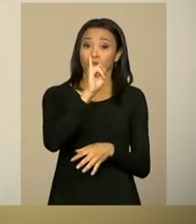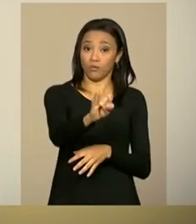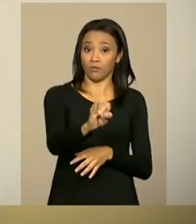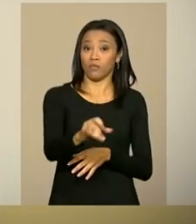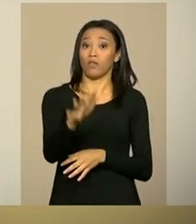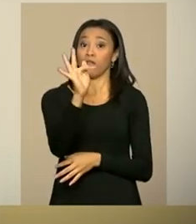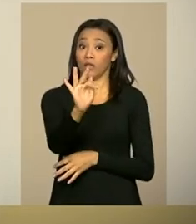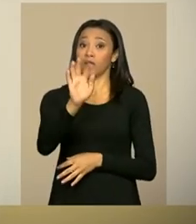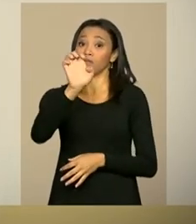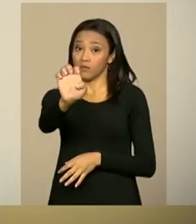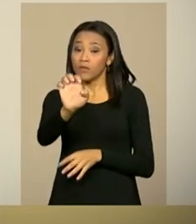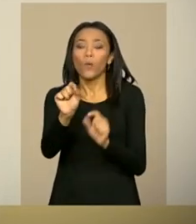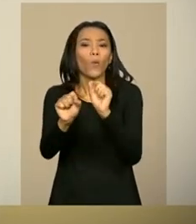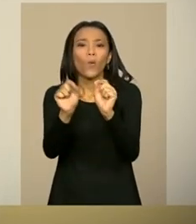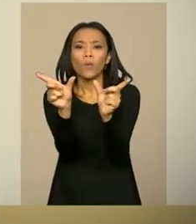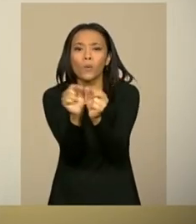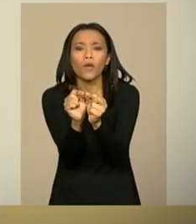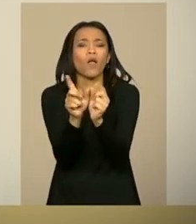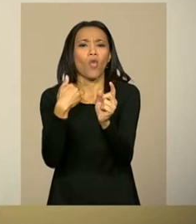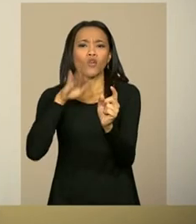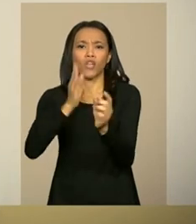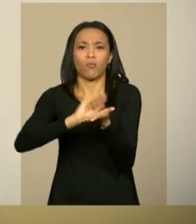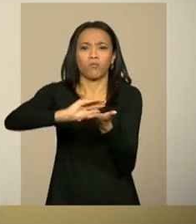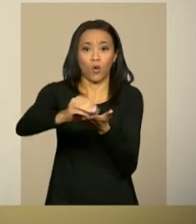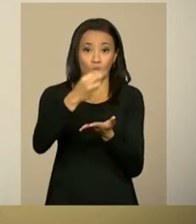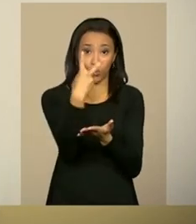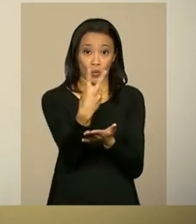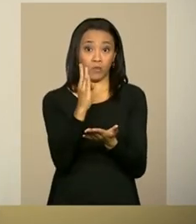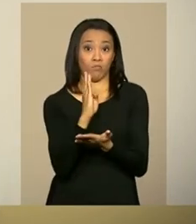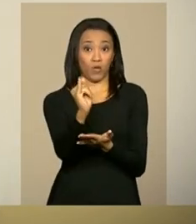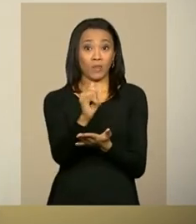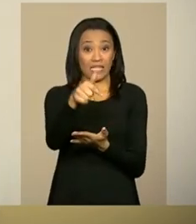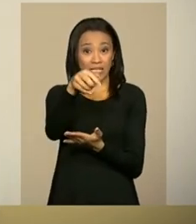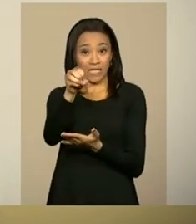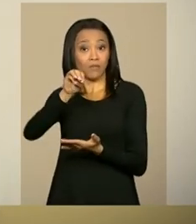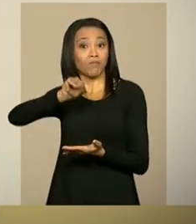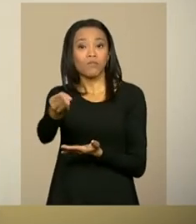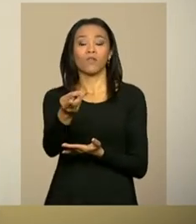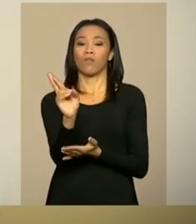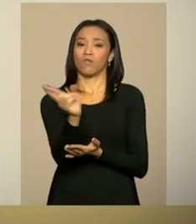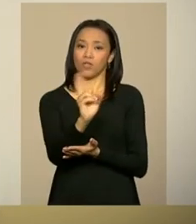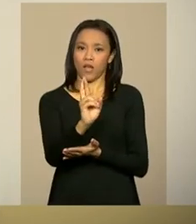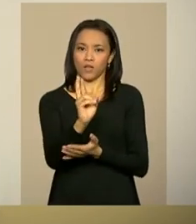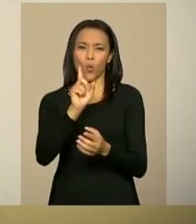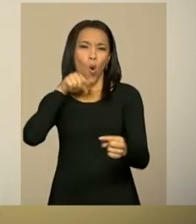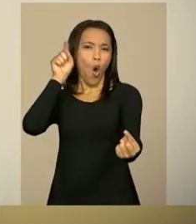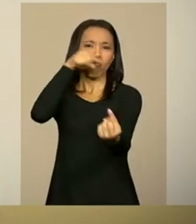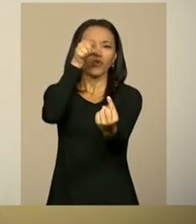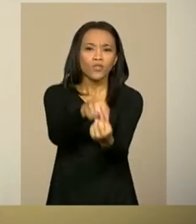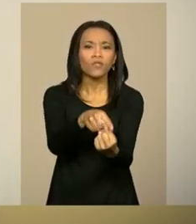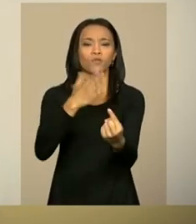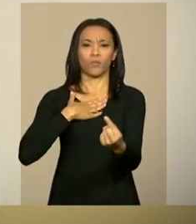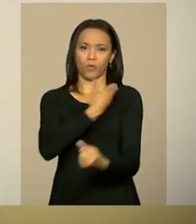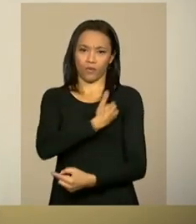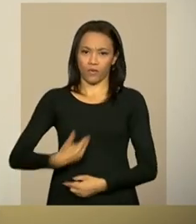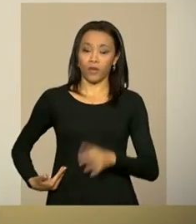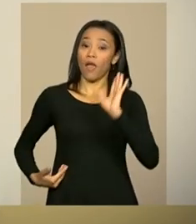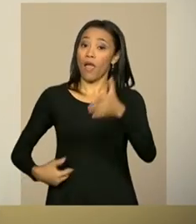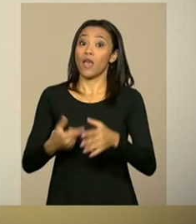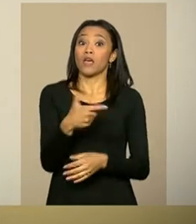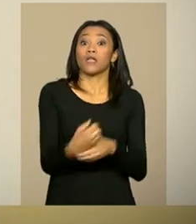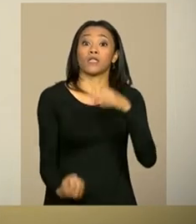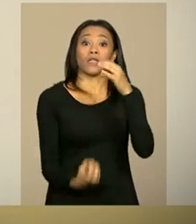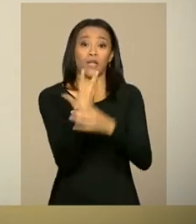técnico nós já investimos 2 bilhões e 700 milhões de reais a meta do meu governo é criar